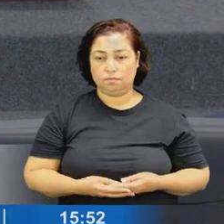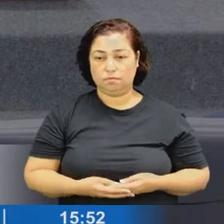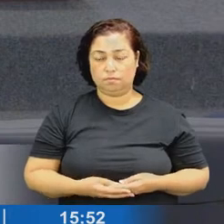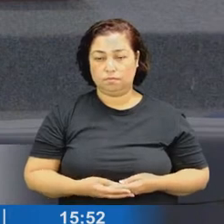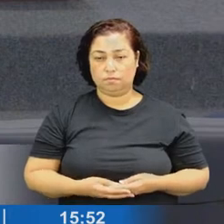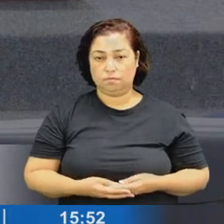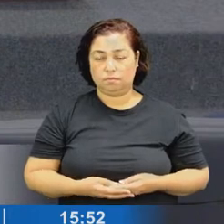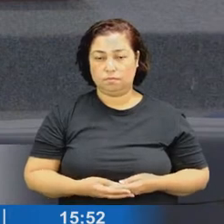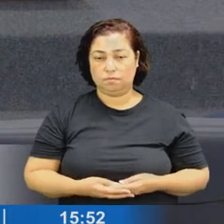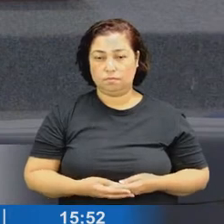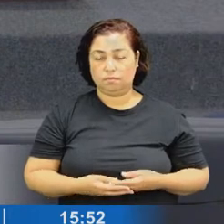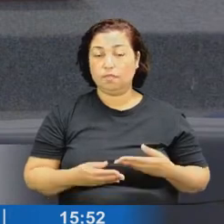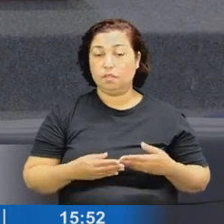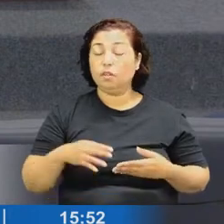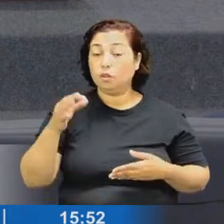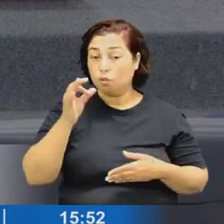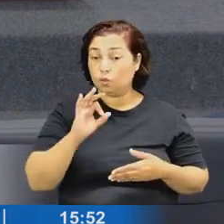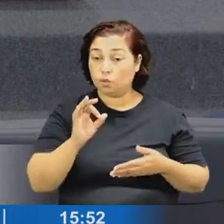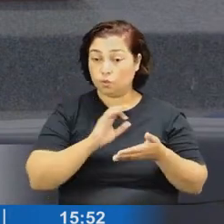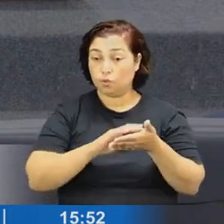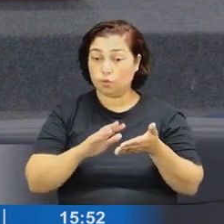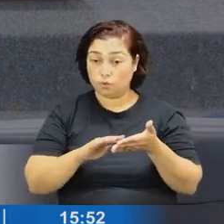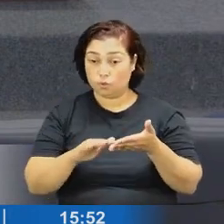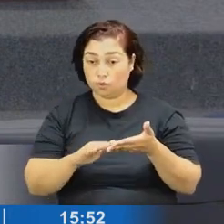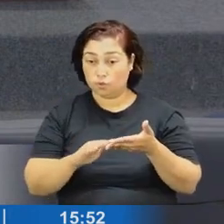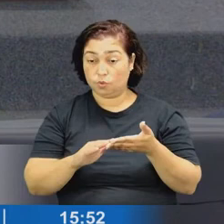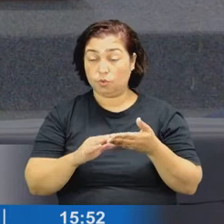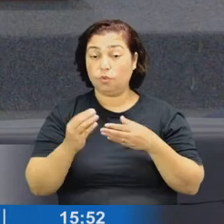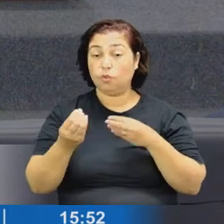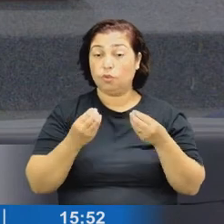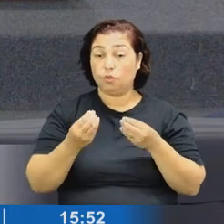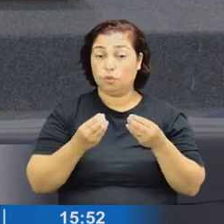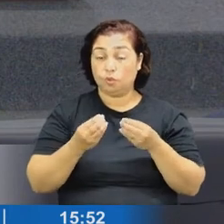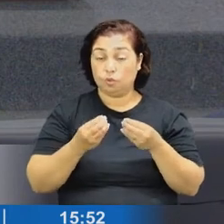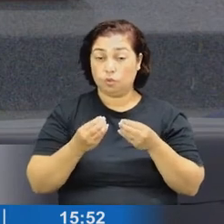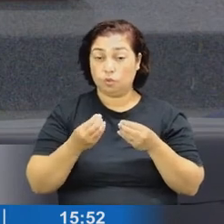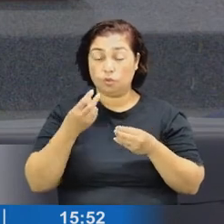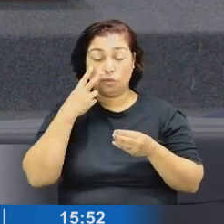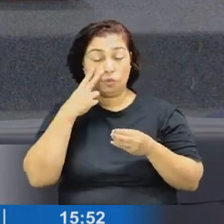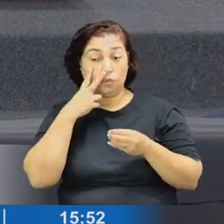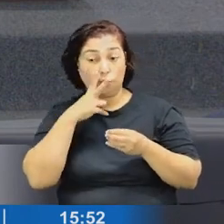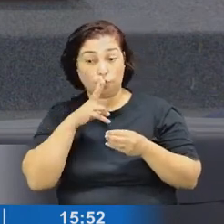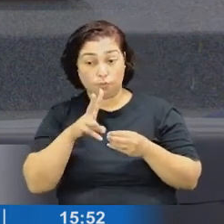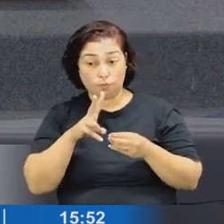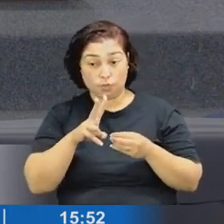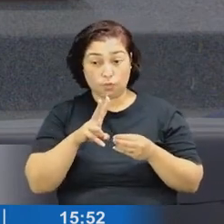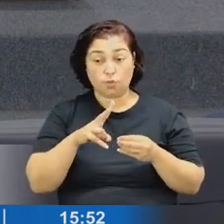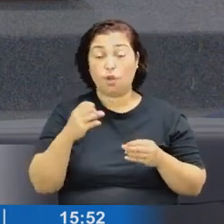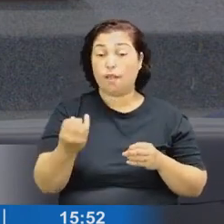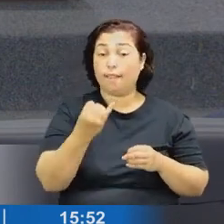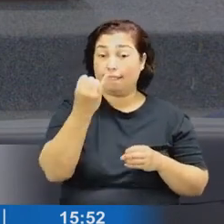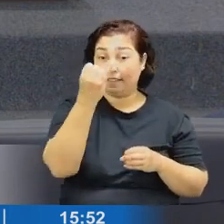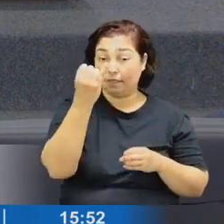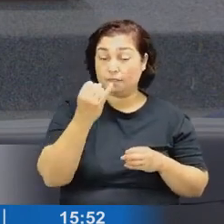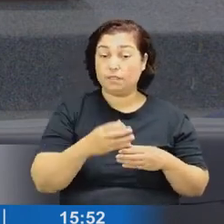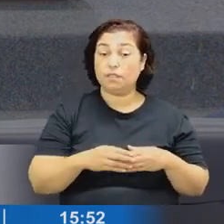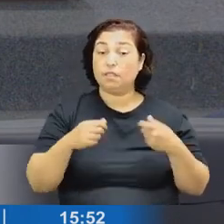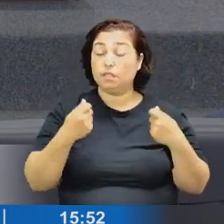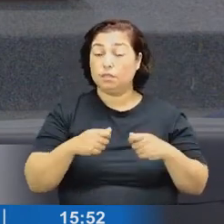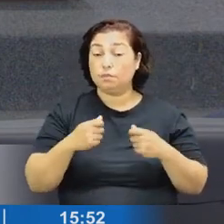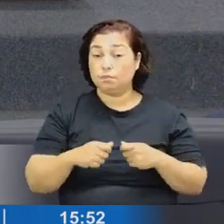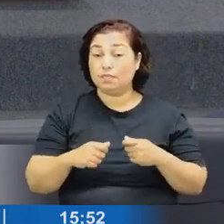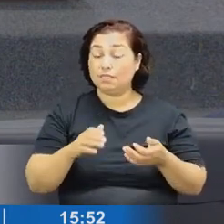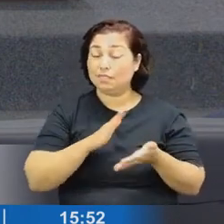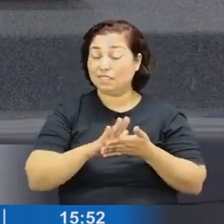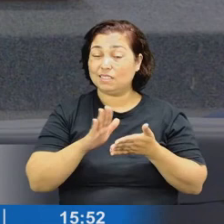é o dia eu uso correto do digital e tá muito atrelado as ter uma identidade visual importante então tem que ter tem que gastar com designer se